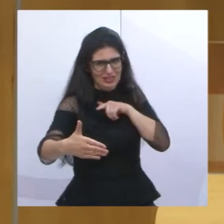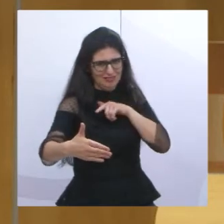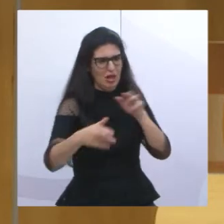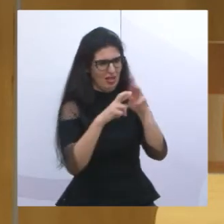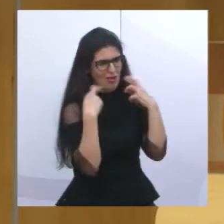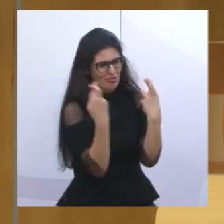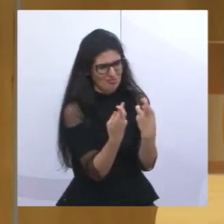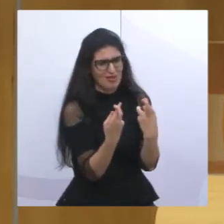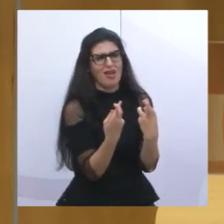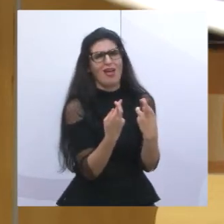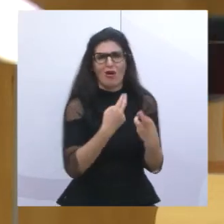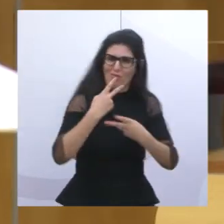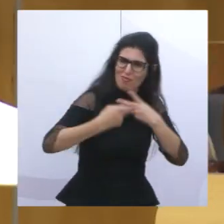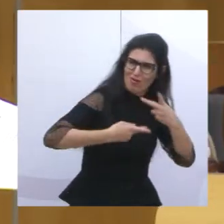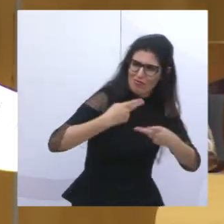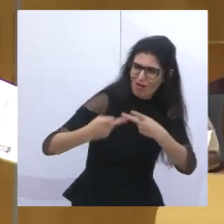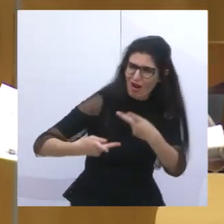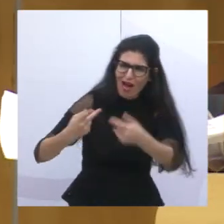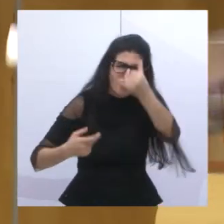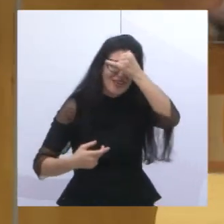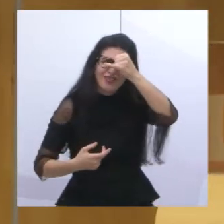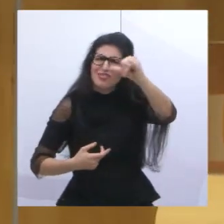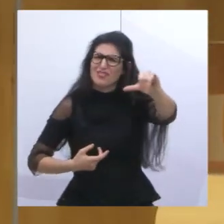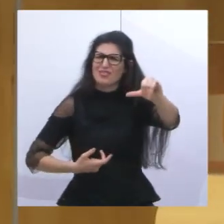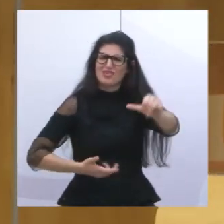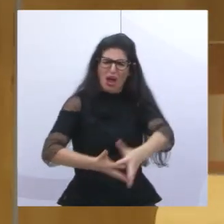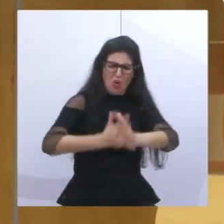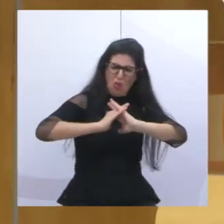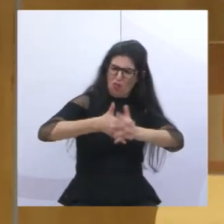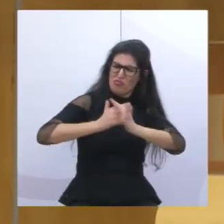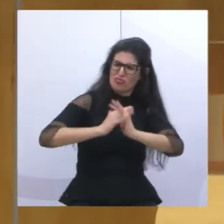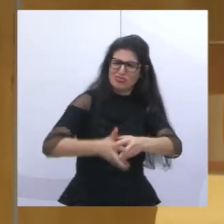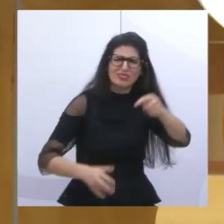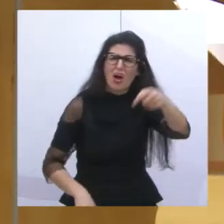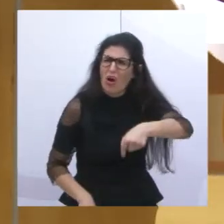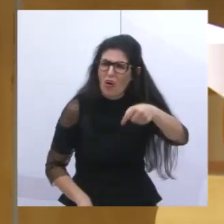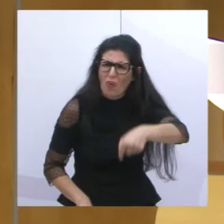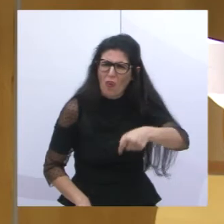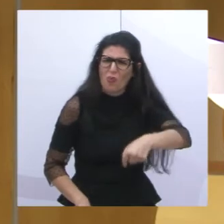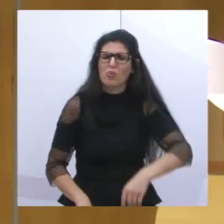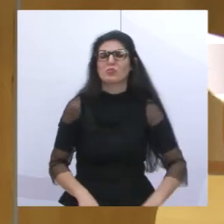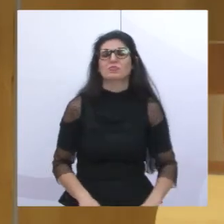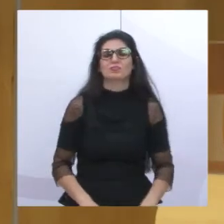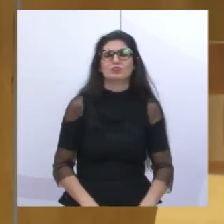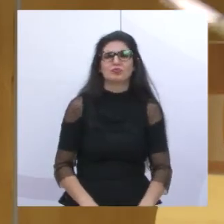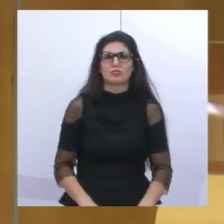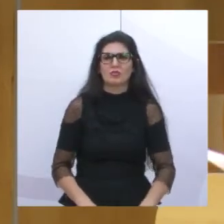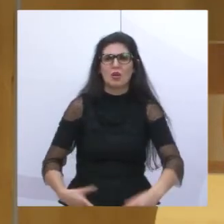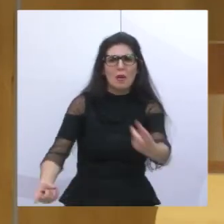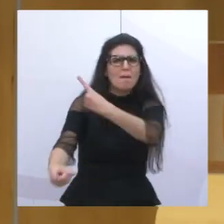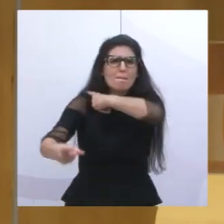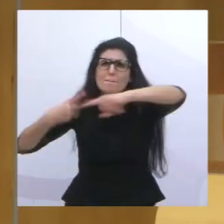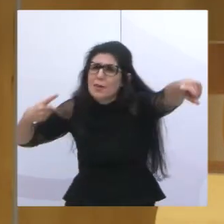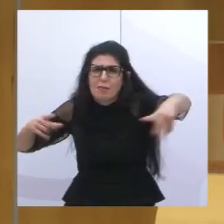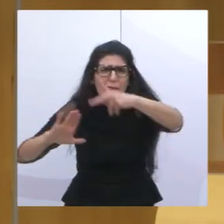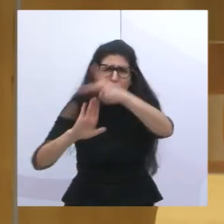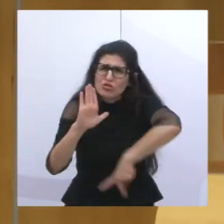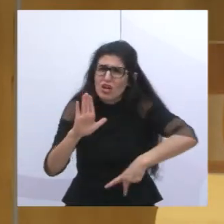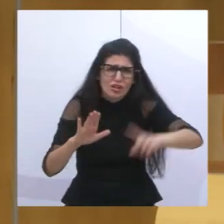discutir, e evitar tudo isso daqui. Poderia ter sido derrubado o projeto no dia da sua